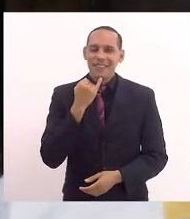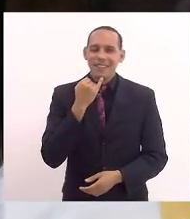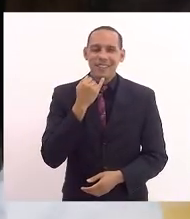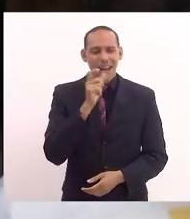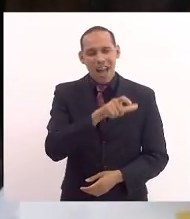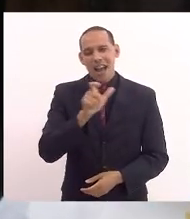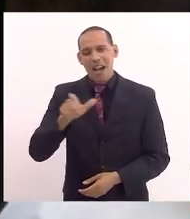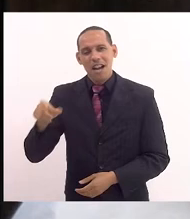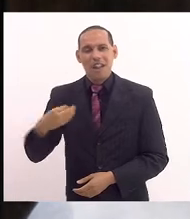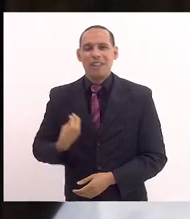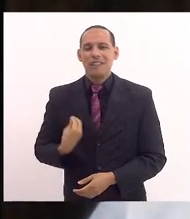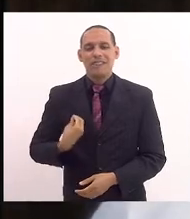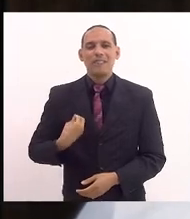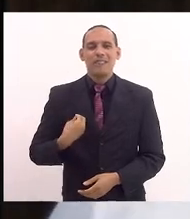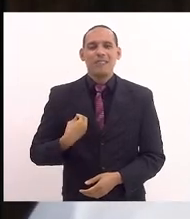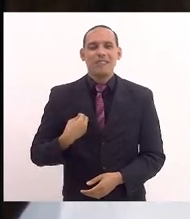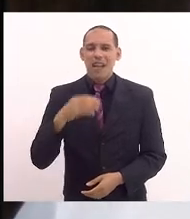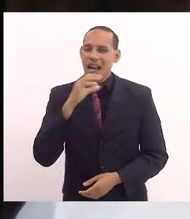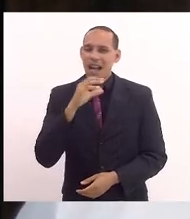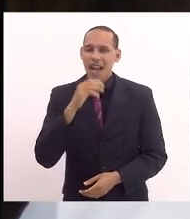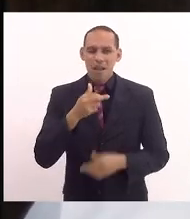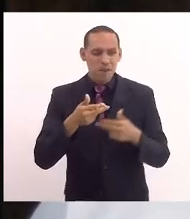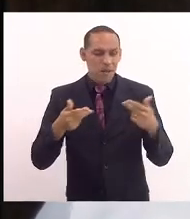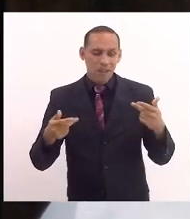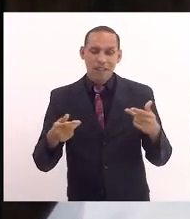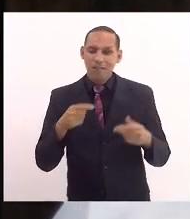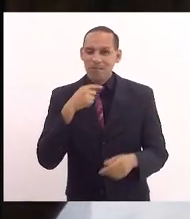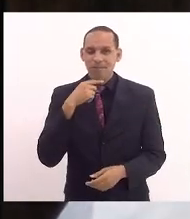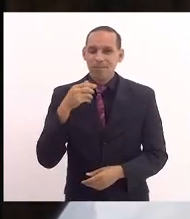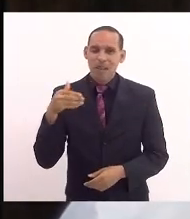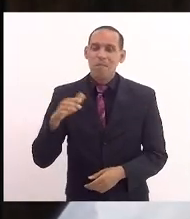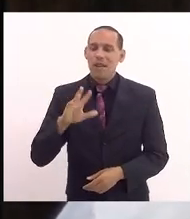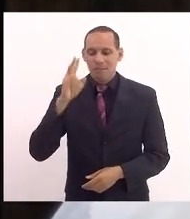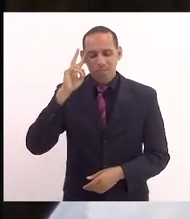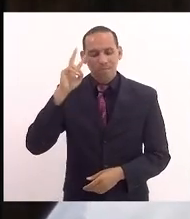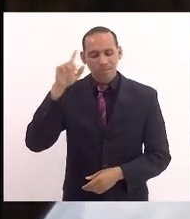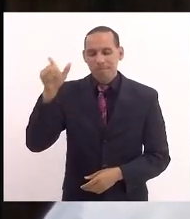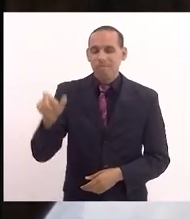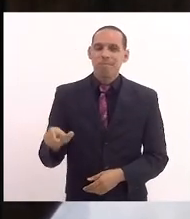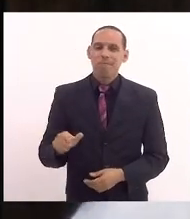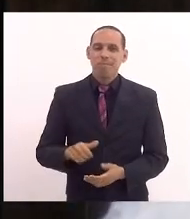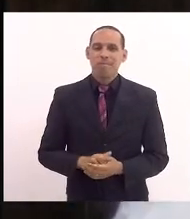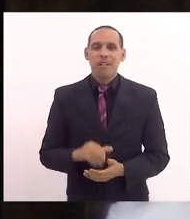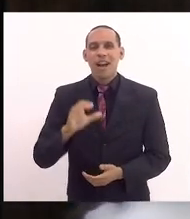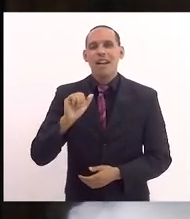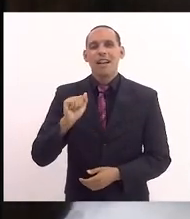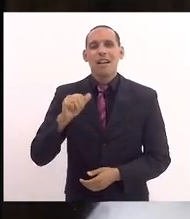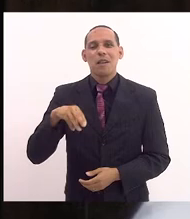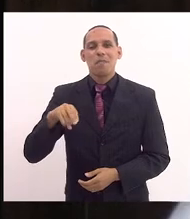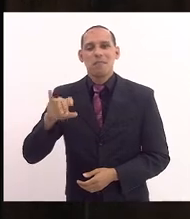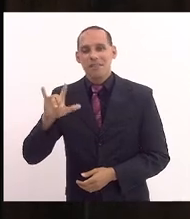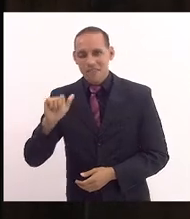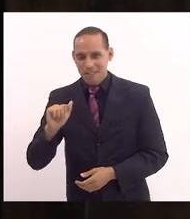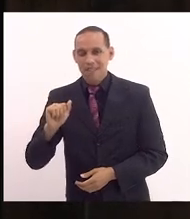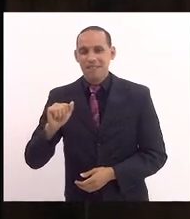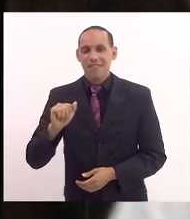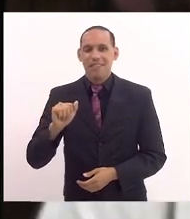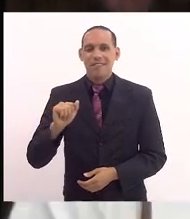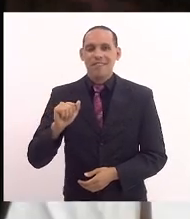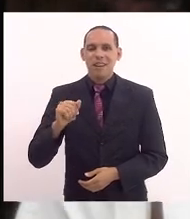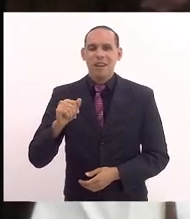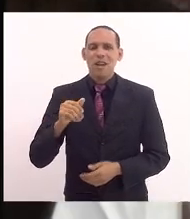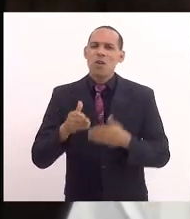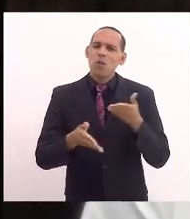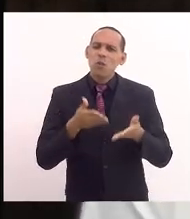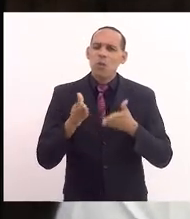vidas corridas. Mas está aqui sendo lembrada. Camila Varela, que cuidou toda